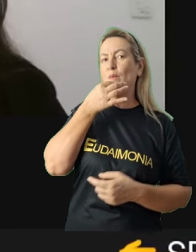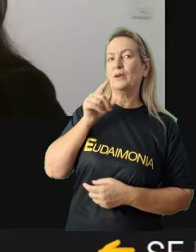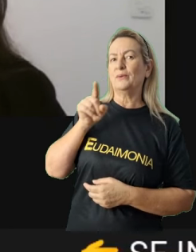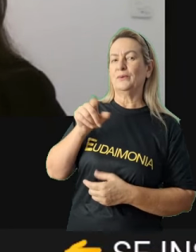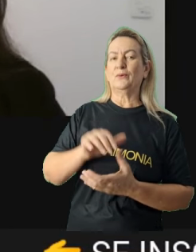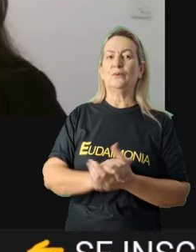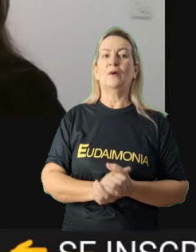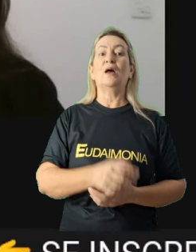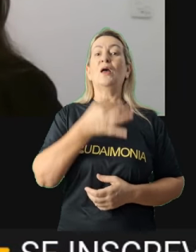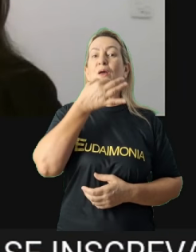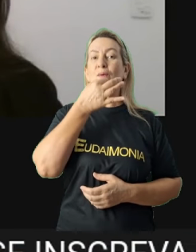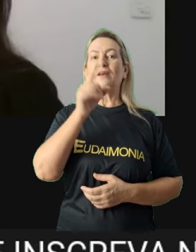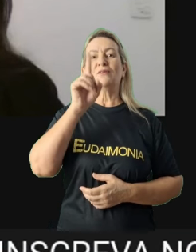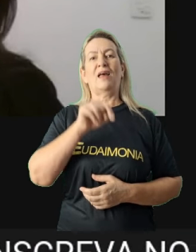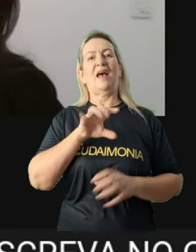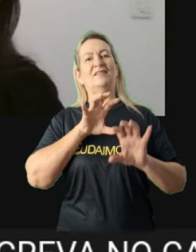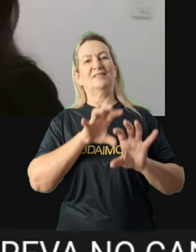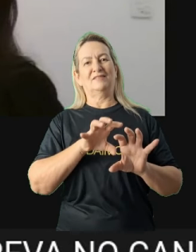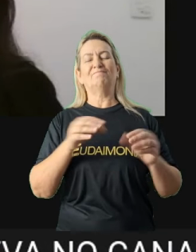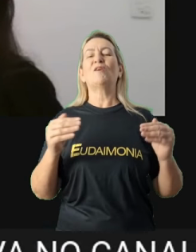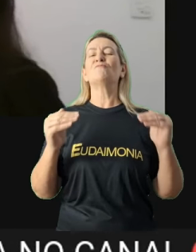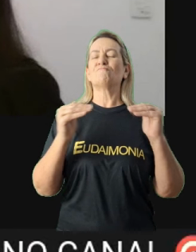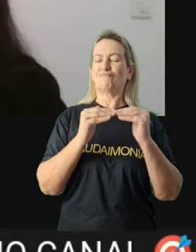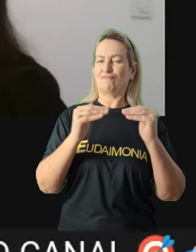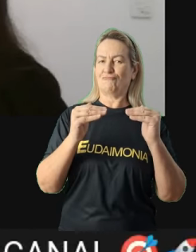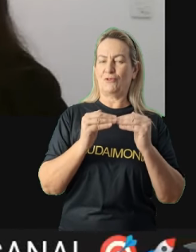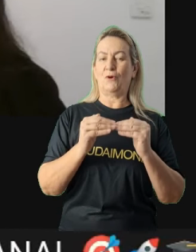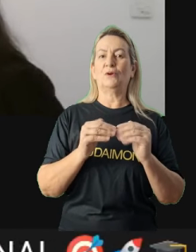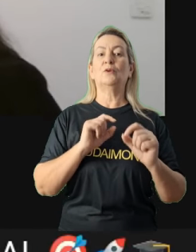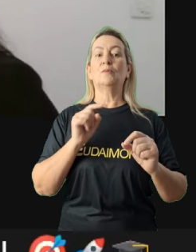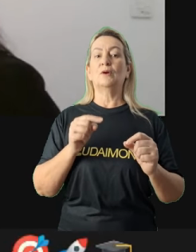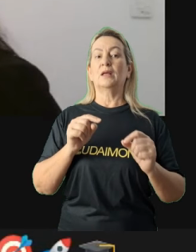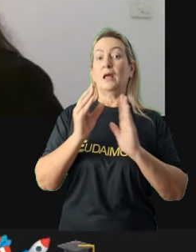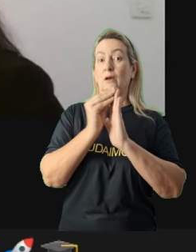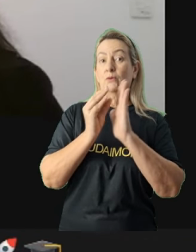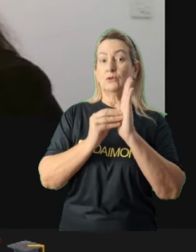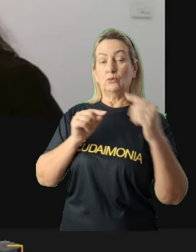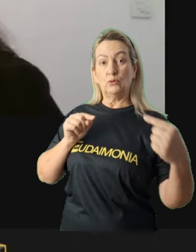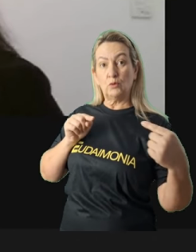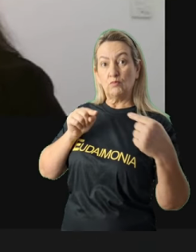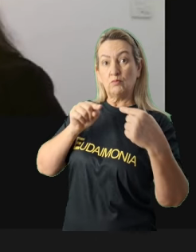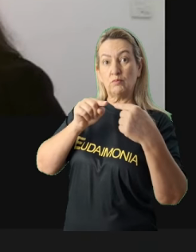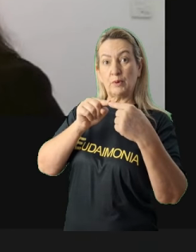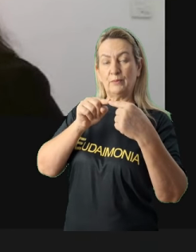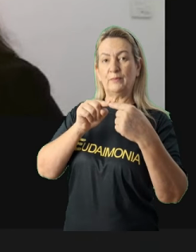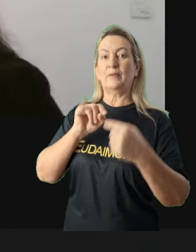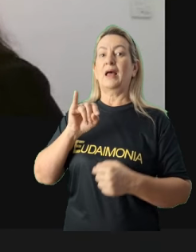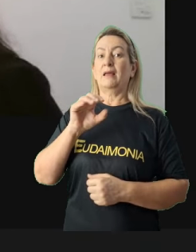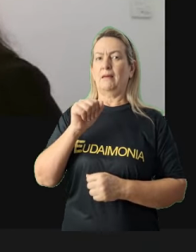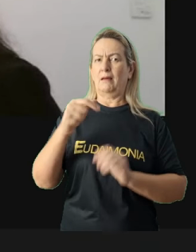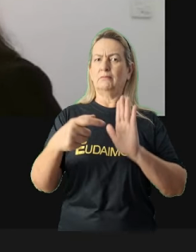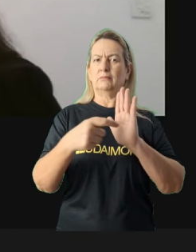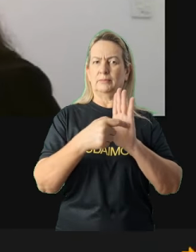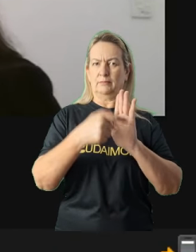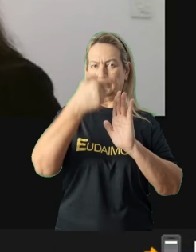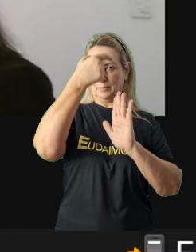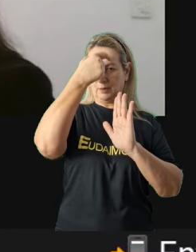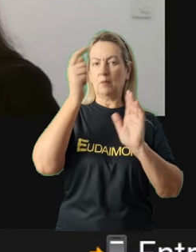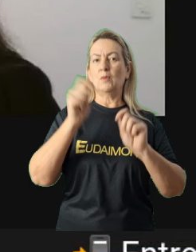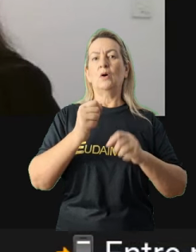você acha, prof? Eu acho que é bem assim, Paulo. A personalização da educação, a IA pode